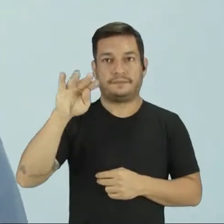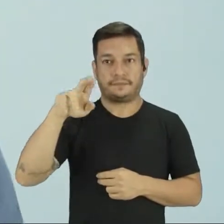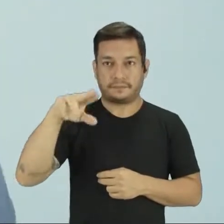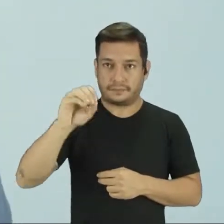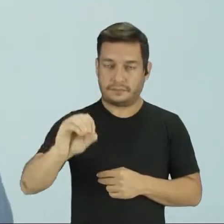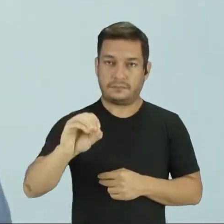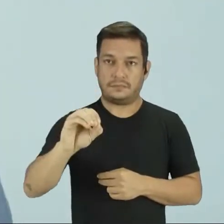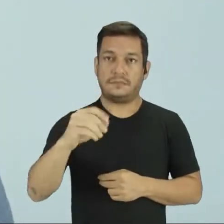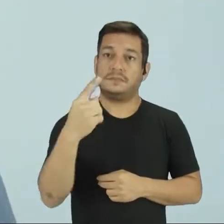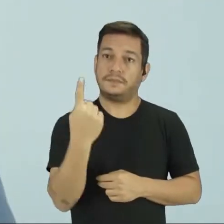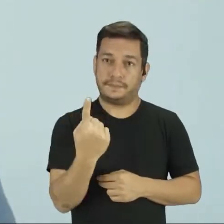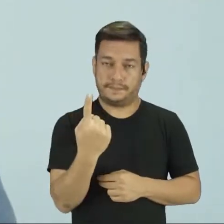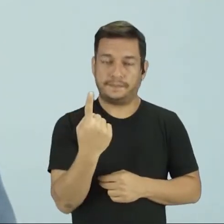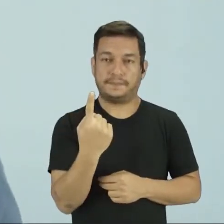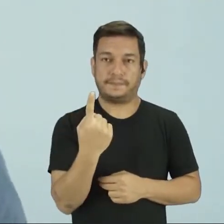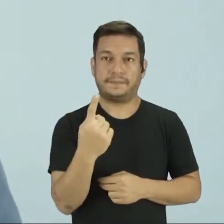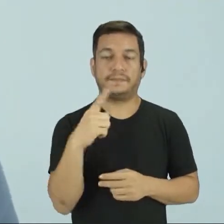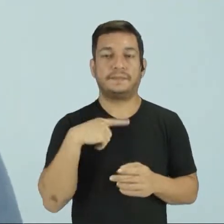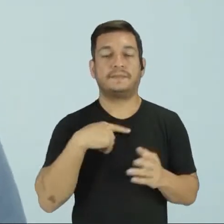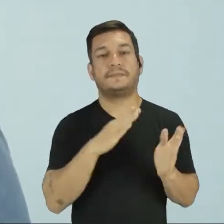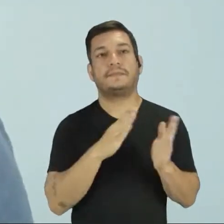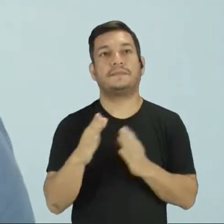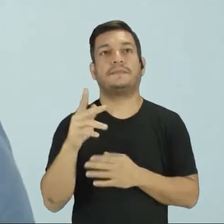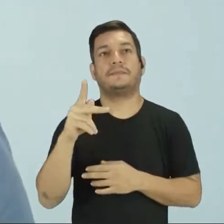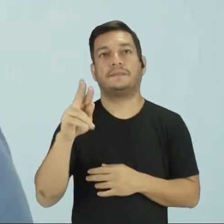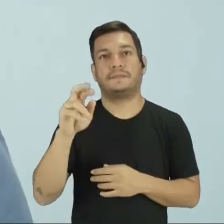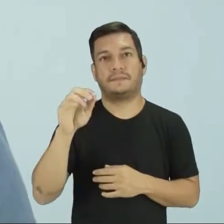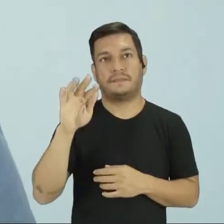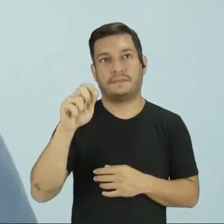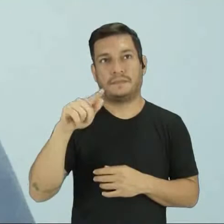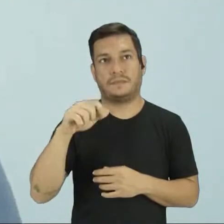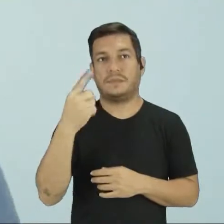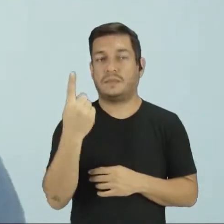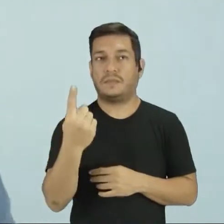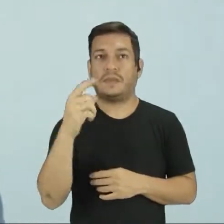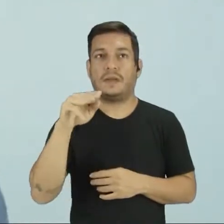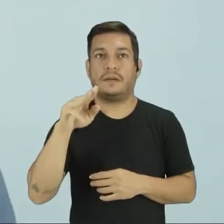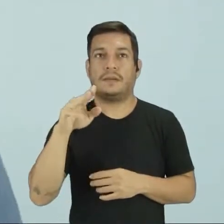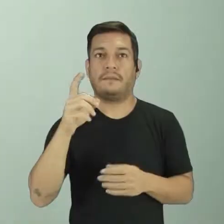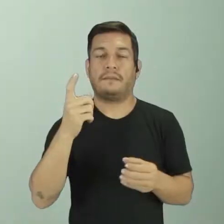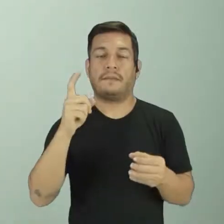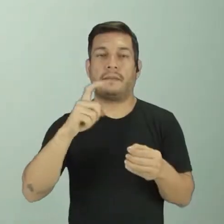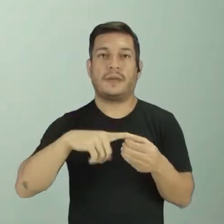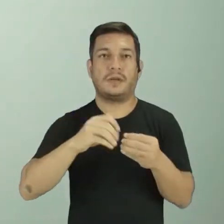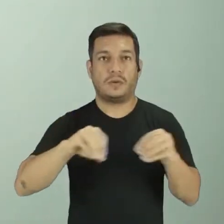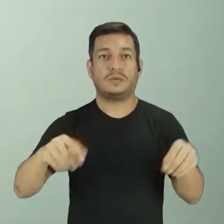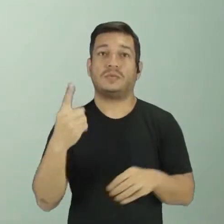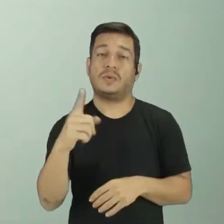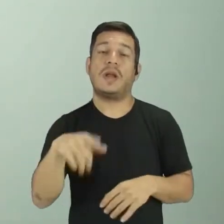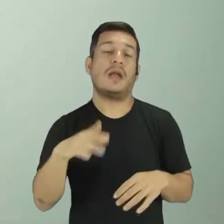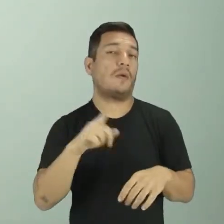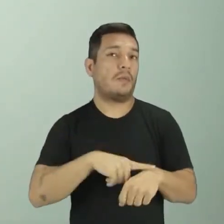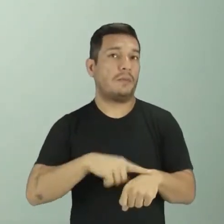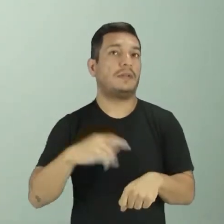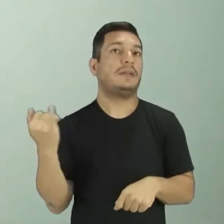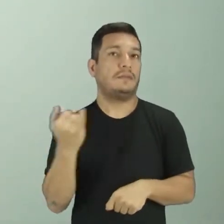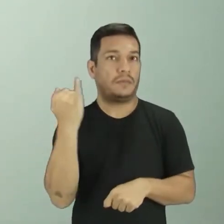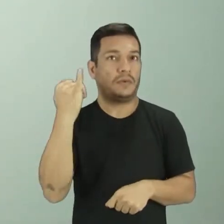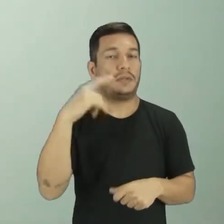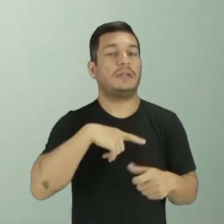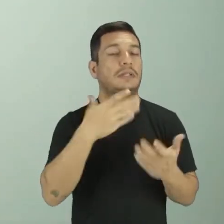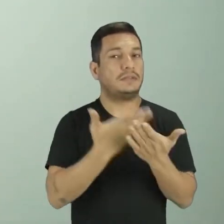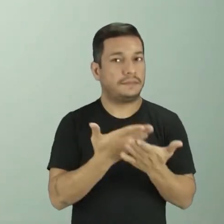da prófase 1. Então, a etapa prófase 1 da meiose 1 é o momento mais importante, que exige dedicação